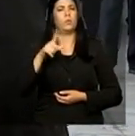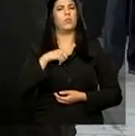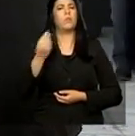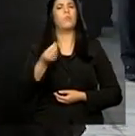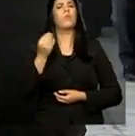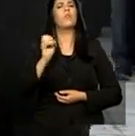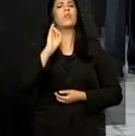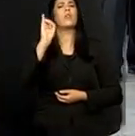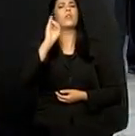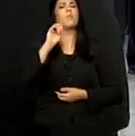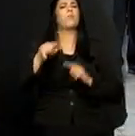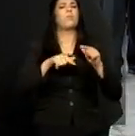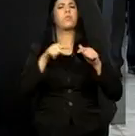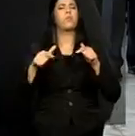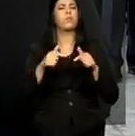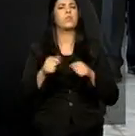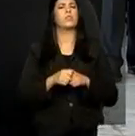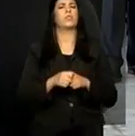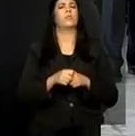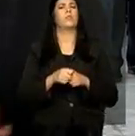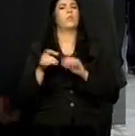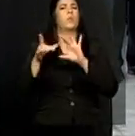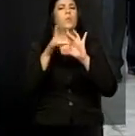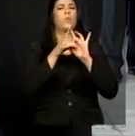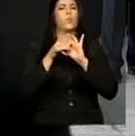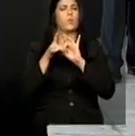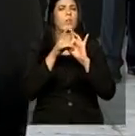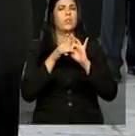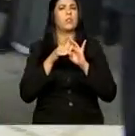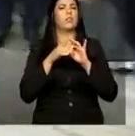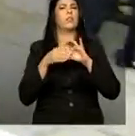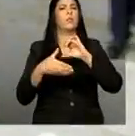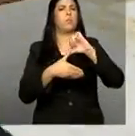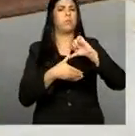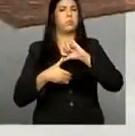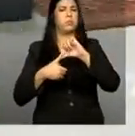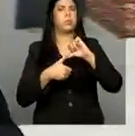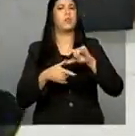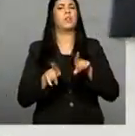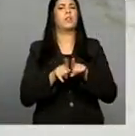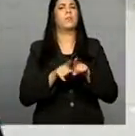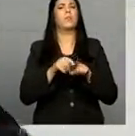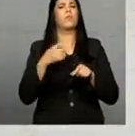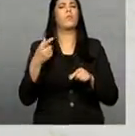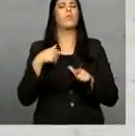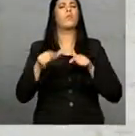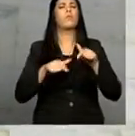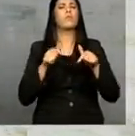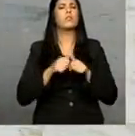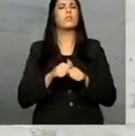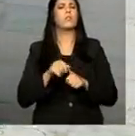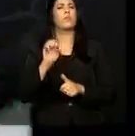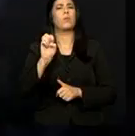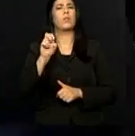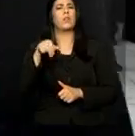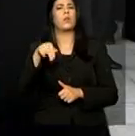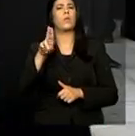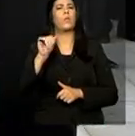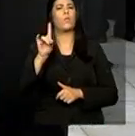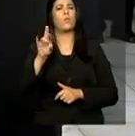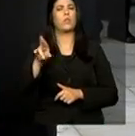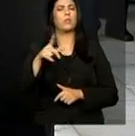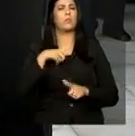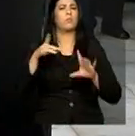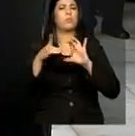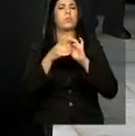União das Nações Sul-Americanas, né? Eles acabaram de inaugurar uma nova sede em Quito, no Equador. Enfim, qual é o papel desse grupo? Queria que o senhor explicasse um pouquinho para a